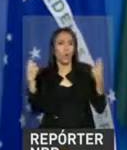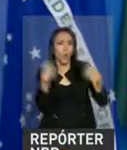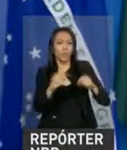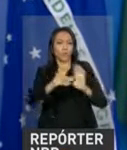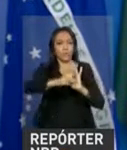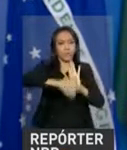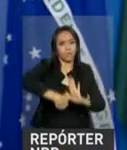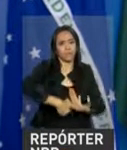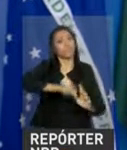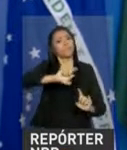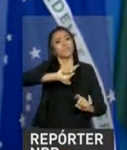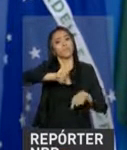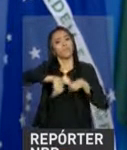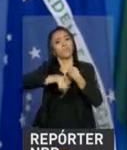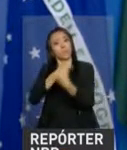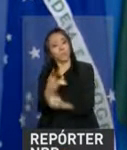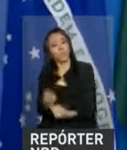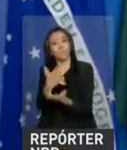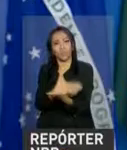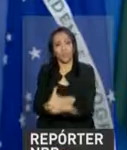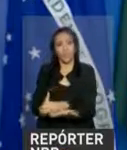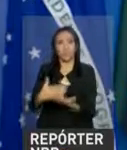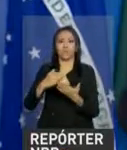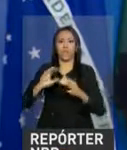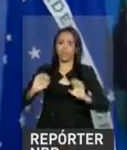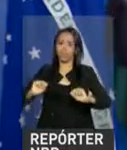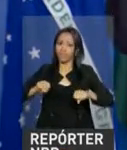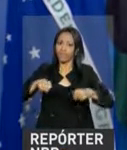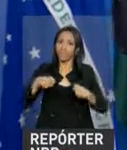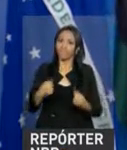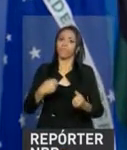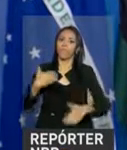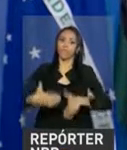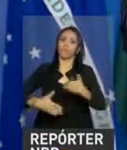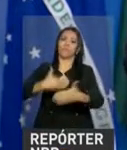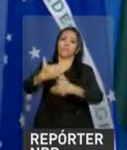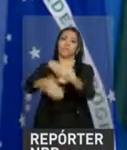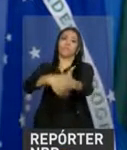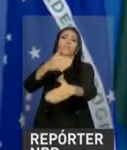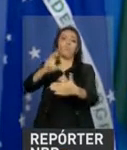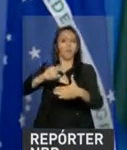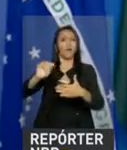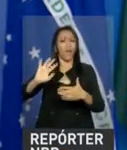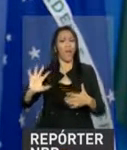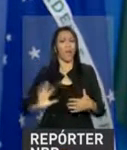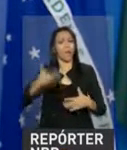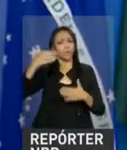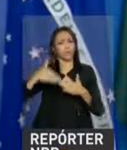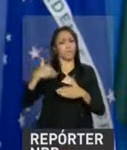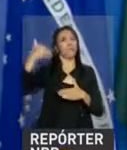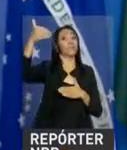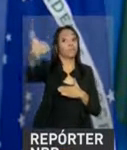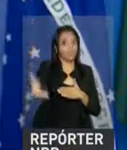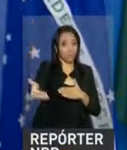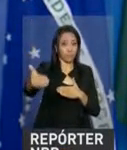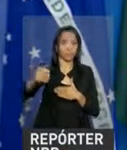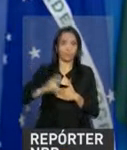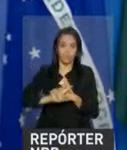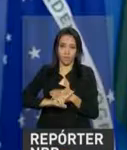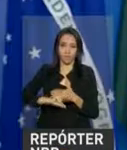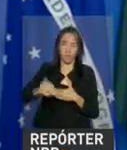depois logo em seguida iniciar o crescimento crescimento que se dará mais adiante muito acentuadamente